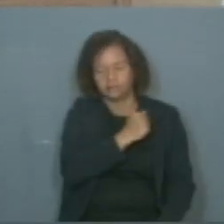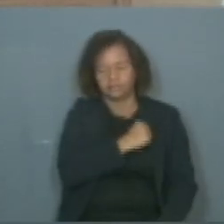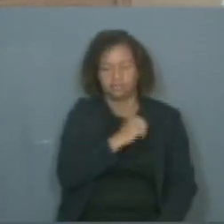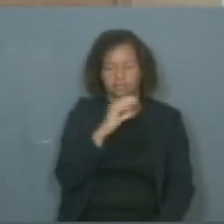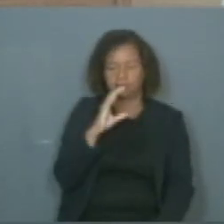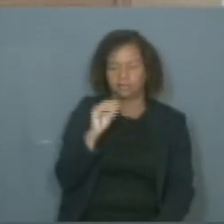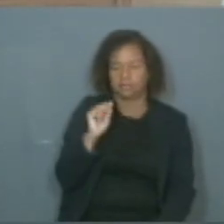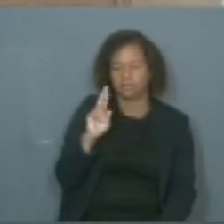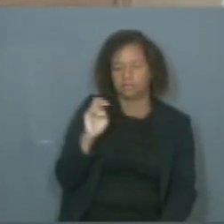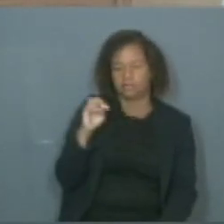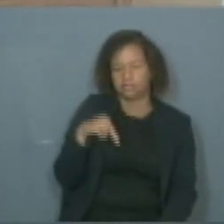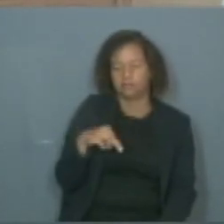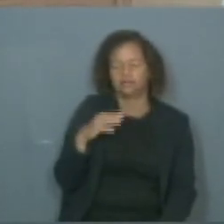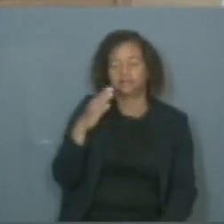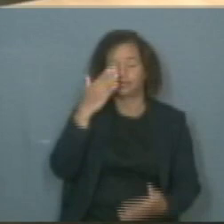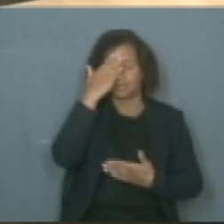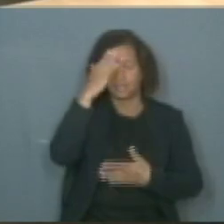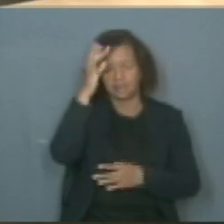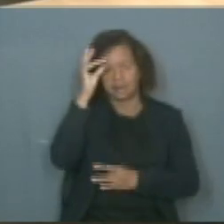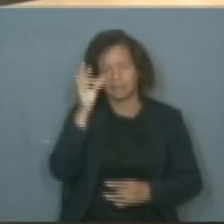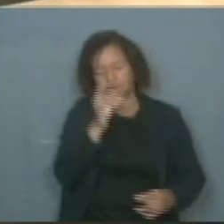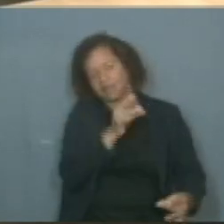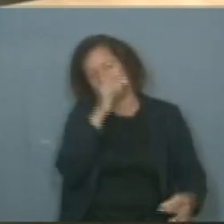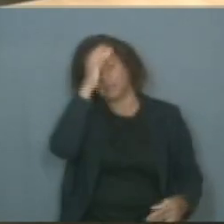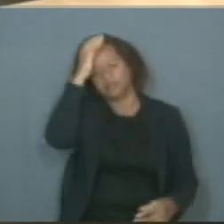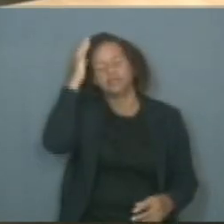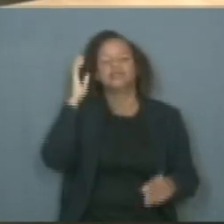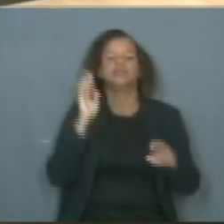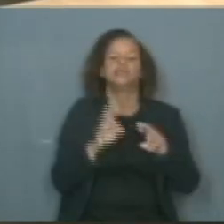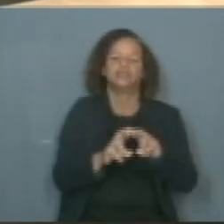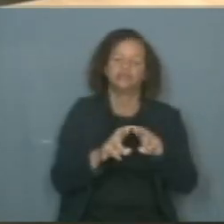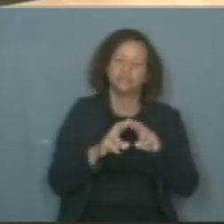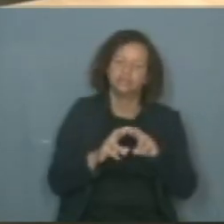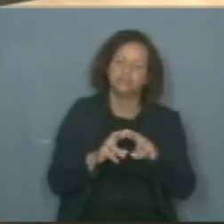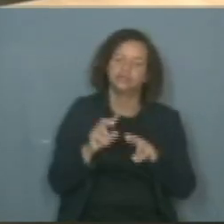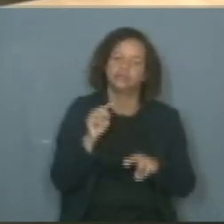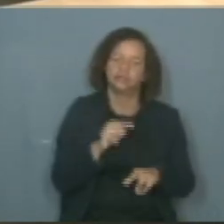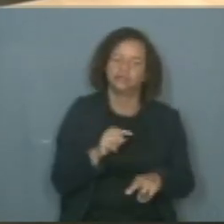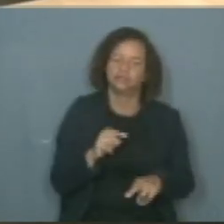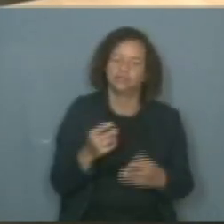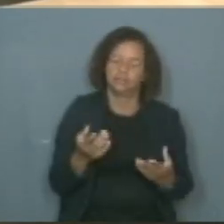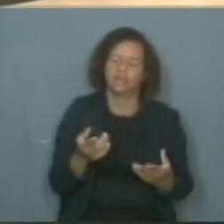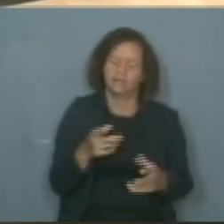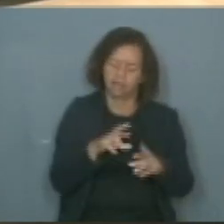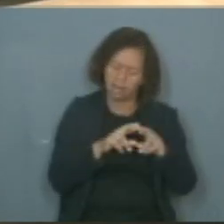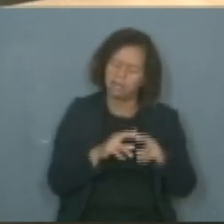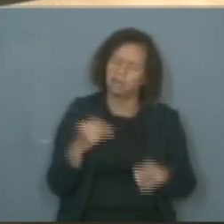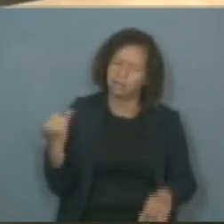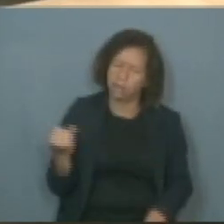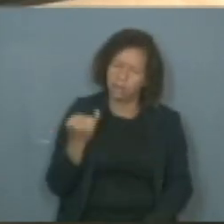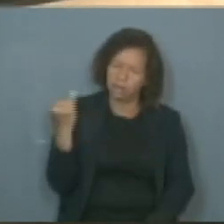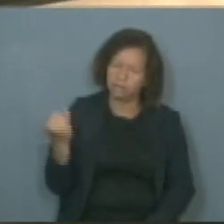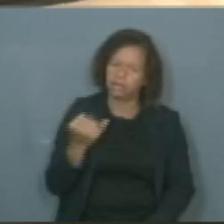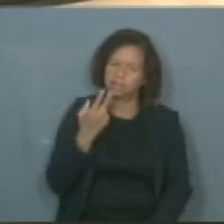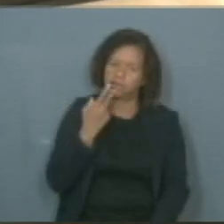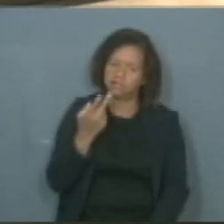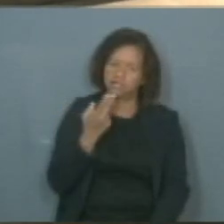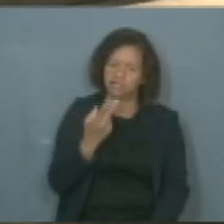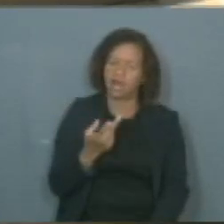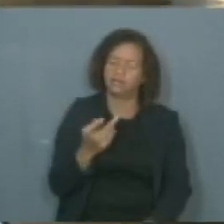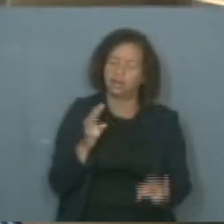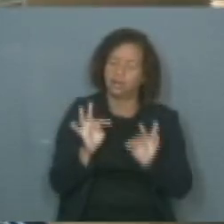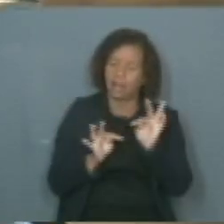Karen. Agradeço a parte, vereadora. Esse requerimento é um requerimento muito importante, pois ele fala sobre